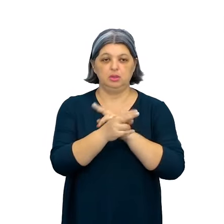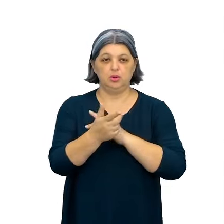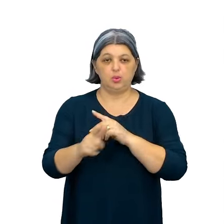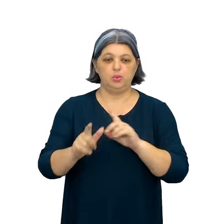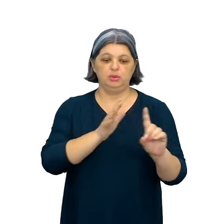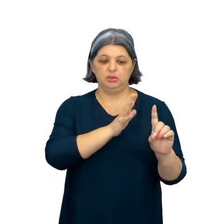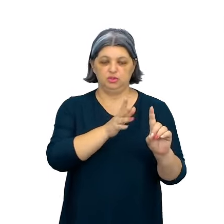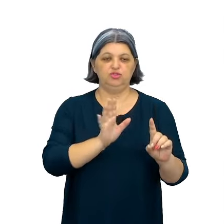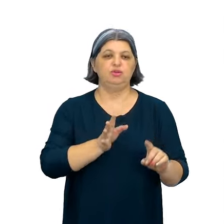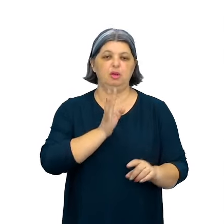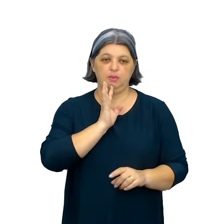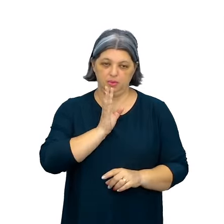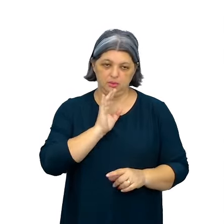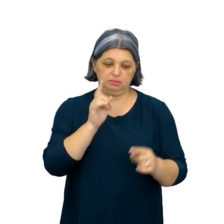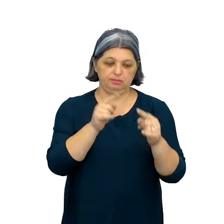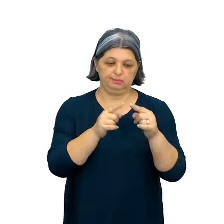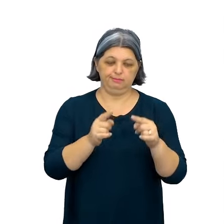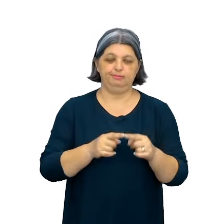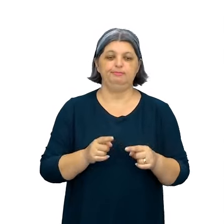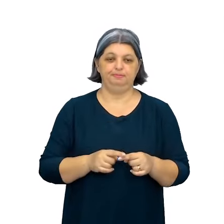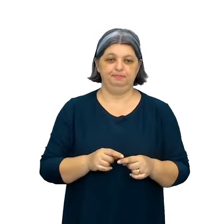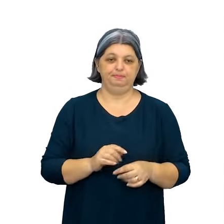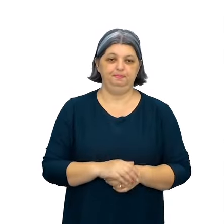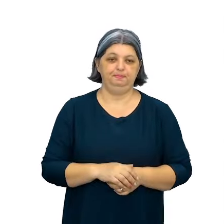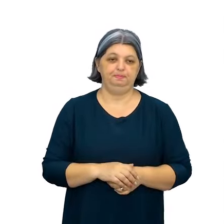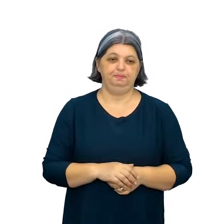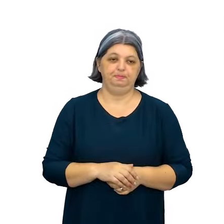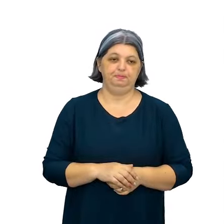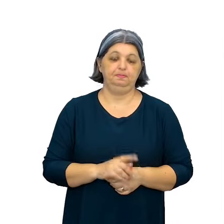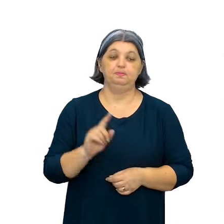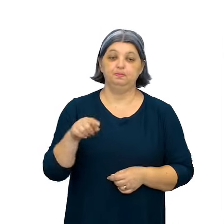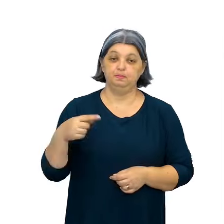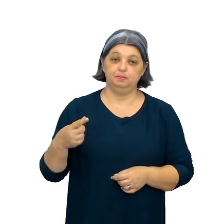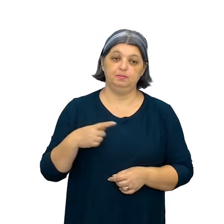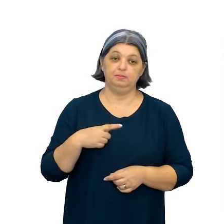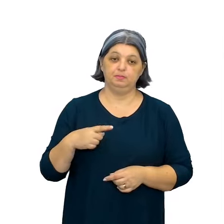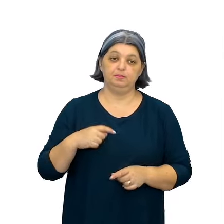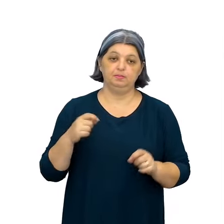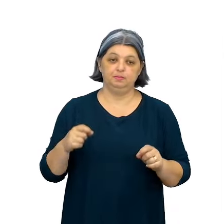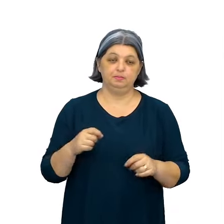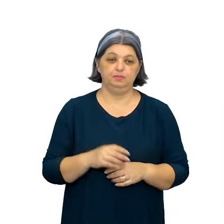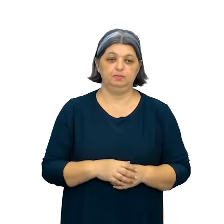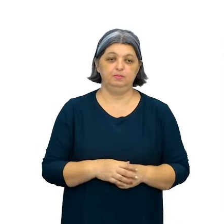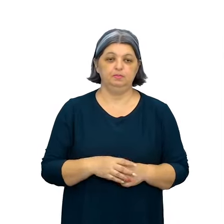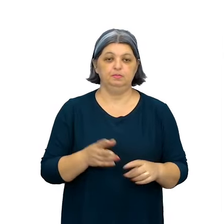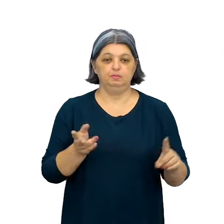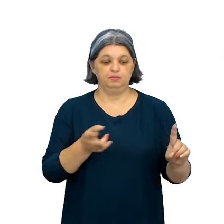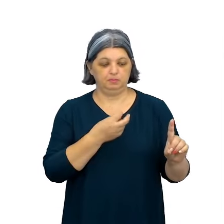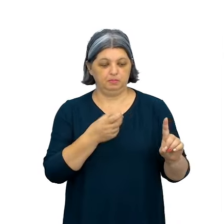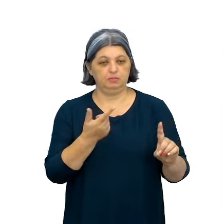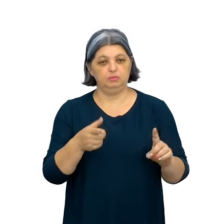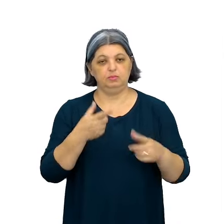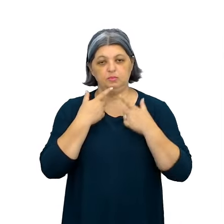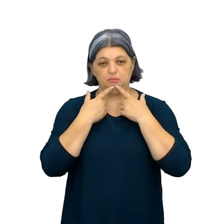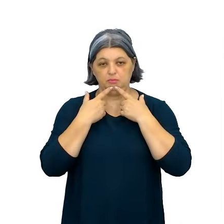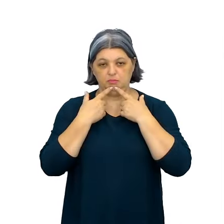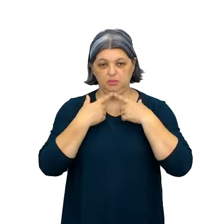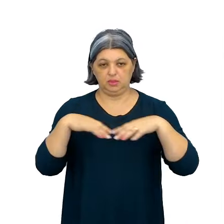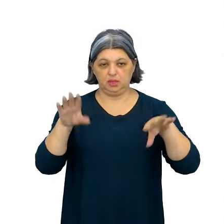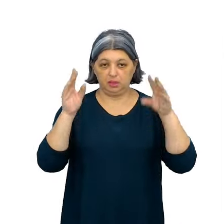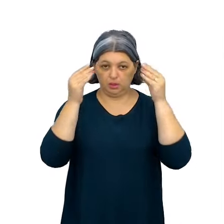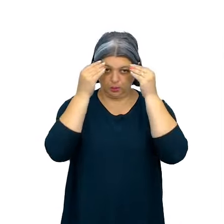já conhecidos que se conectam com esse discurso. Depois nós temos a percepção de outras linguagens. Estamos falando